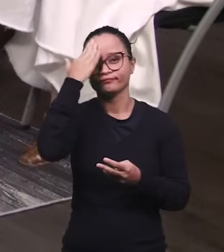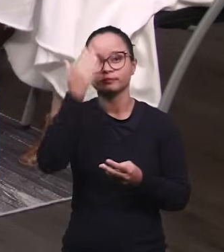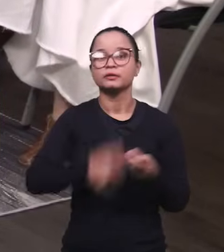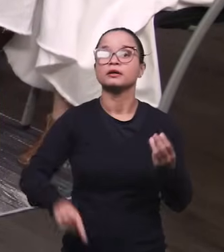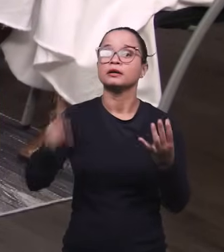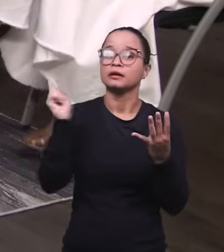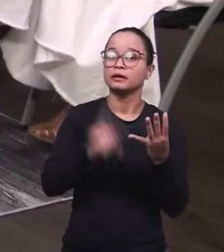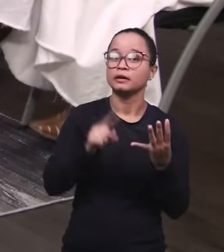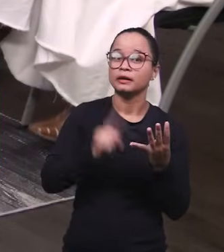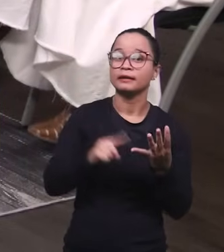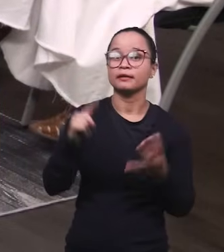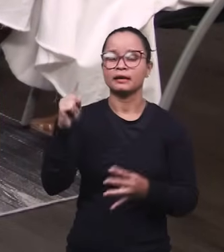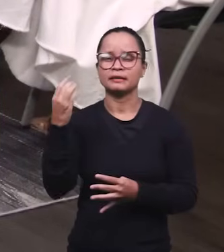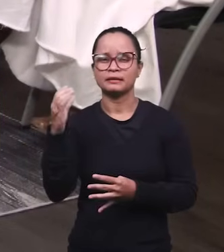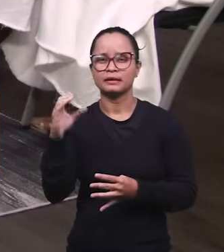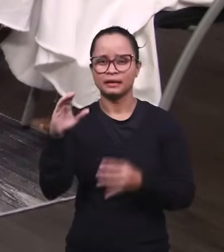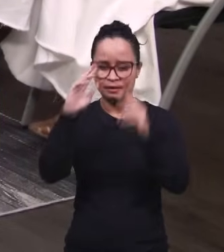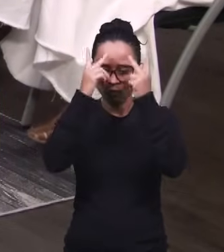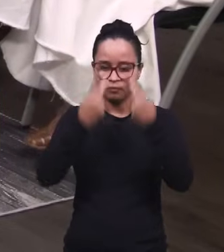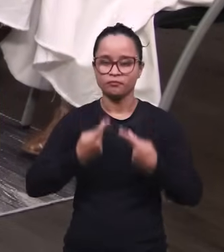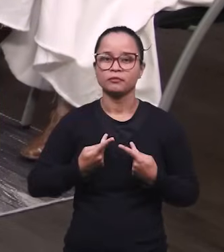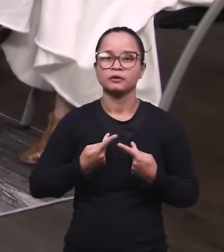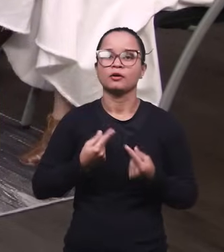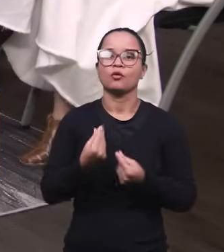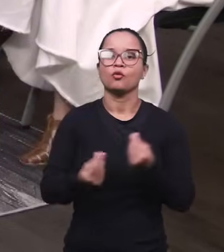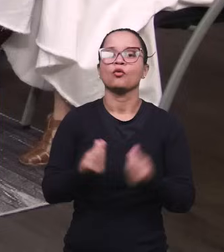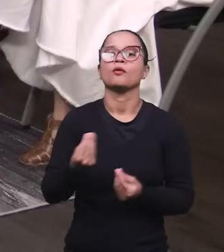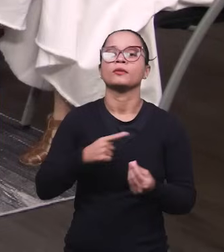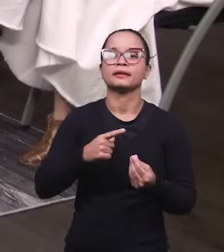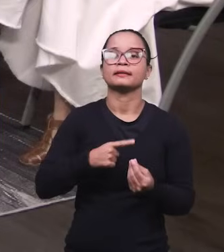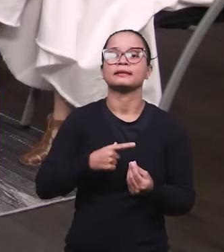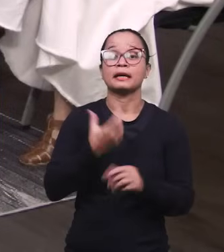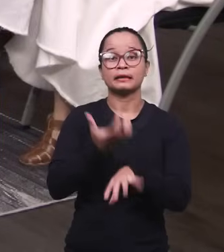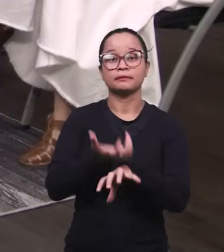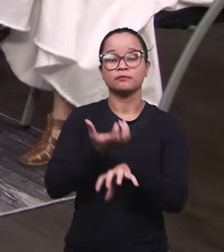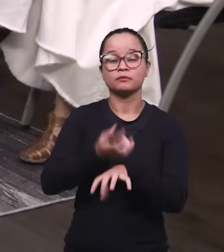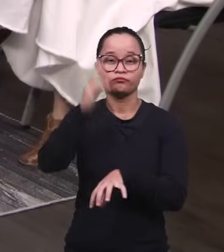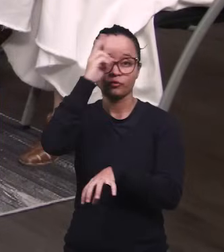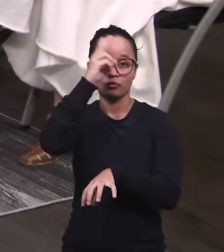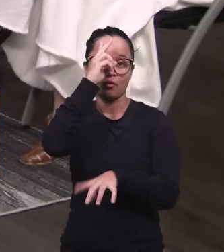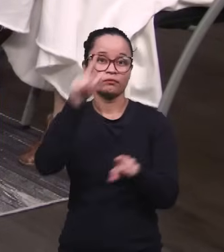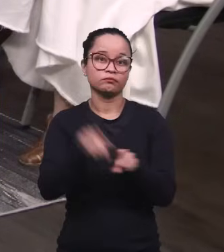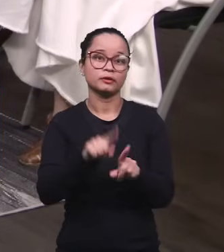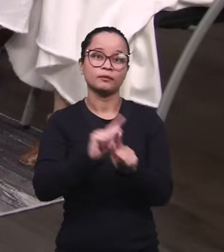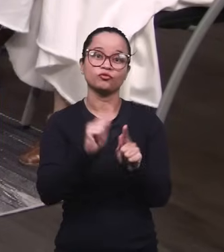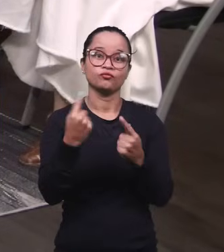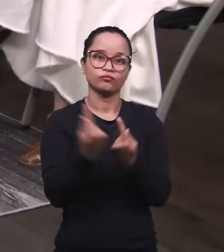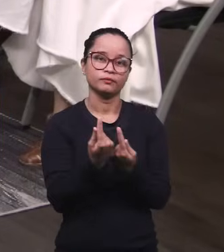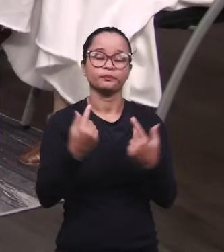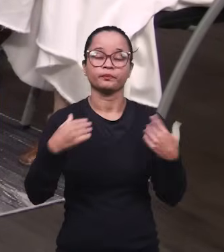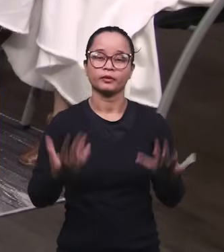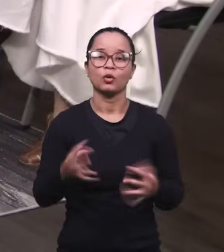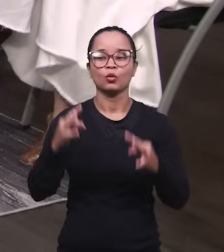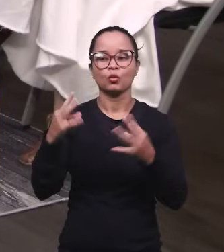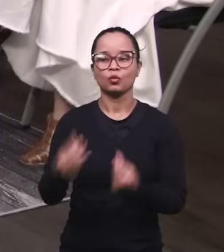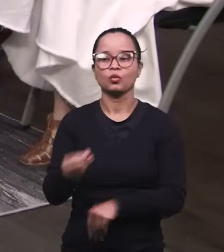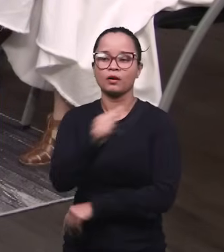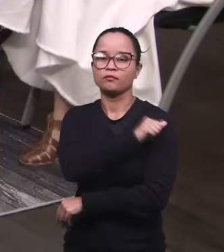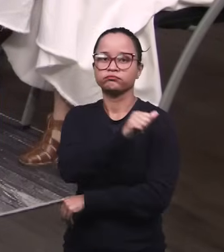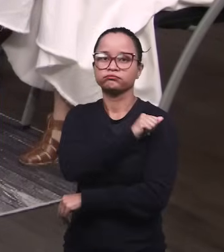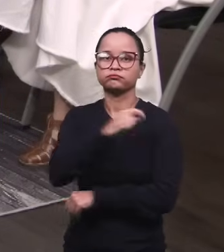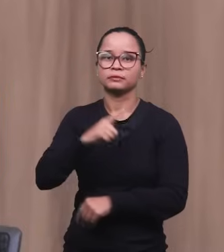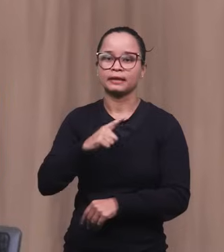entendimento. E o outro de ciências humanas é o que se divide entre história e geografia. Então, todo o aluno ele vai ter uma